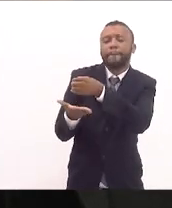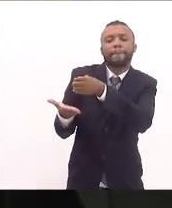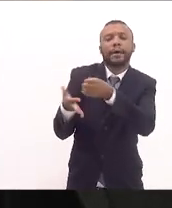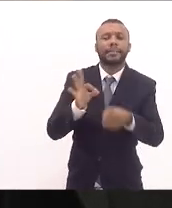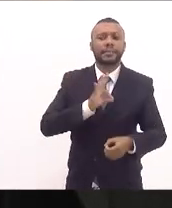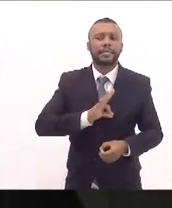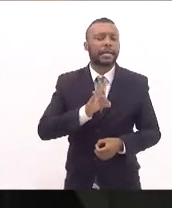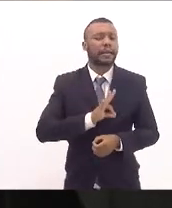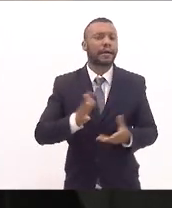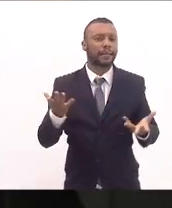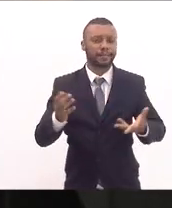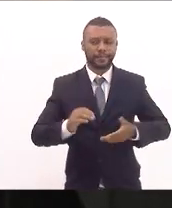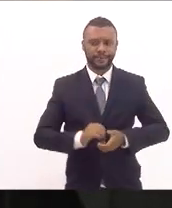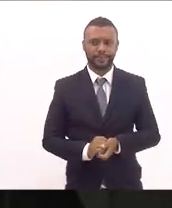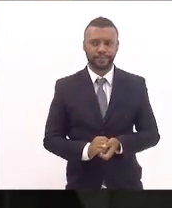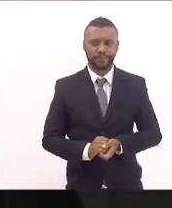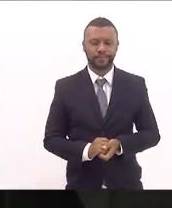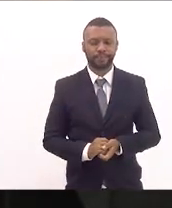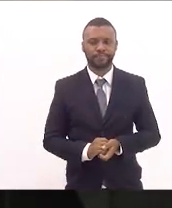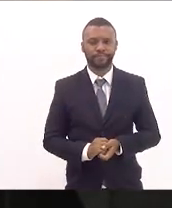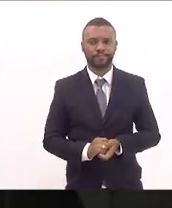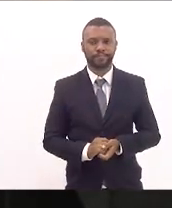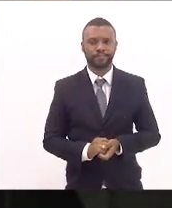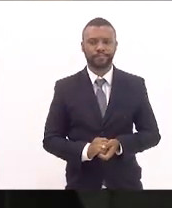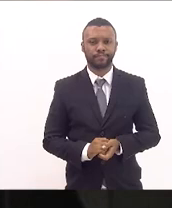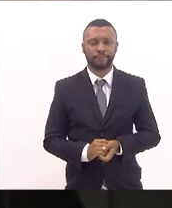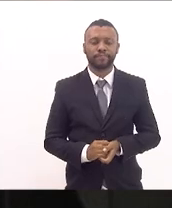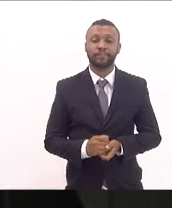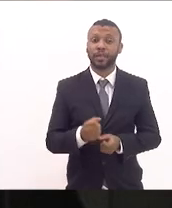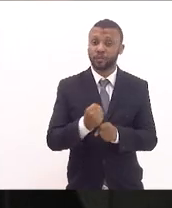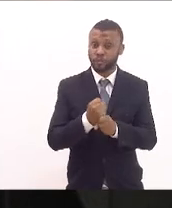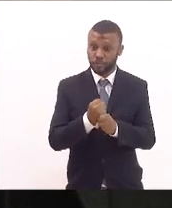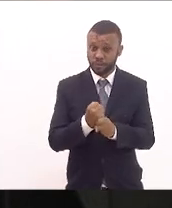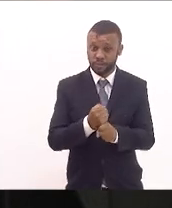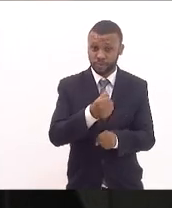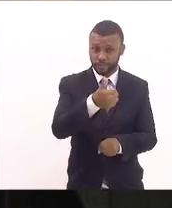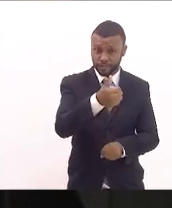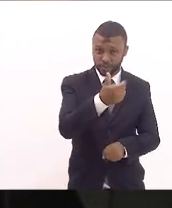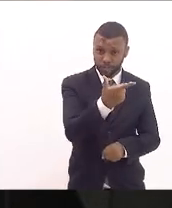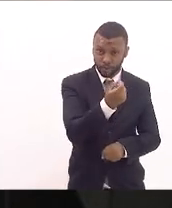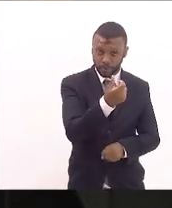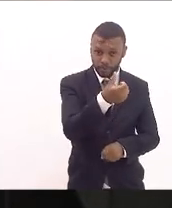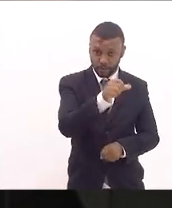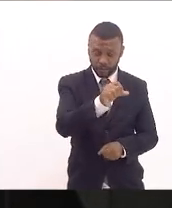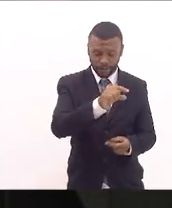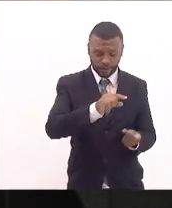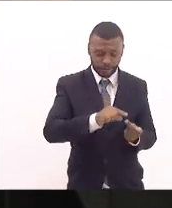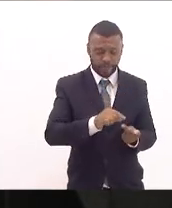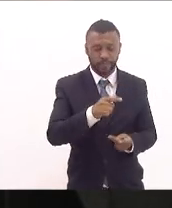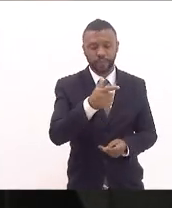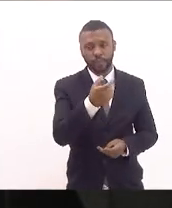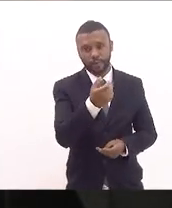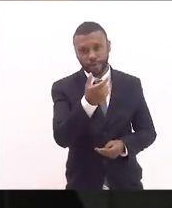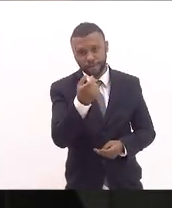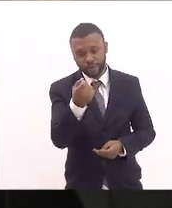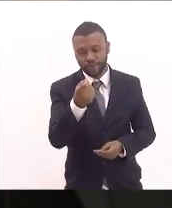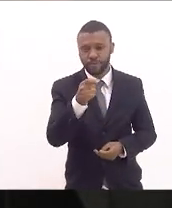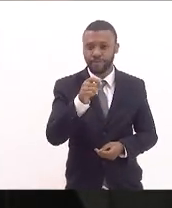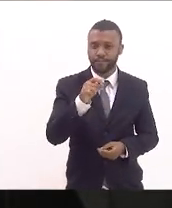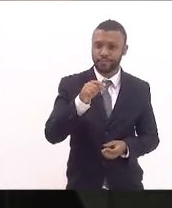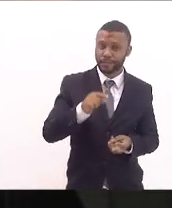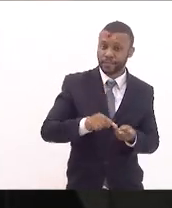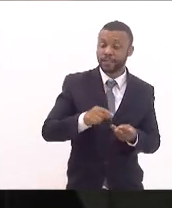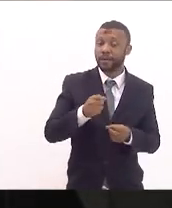Deputado a Lucinha 19 e 20 e 21 não sofreu nenhum reajuste zero